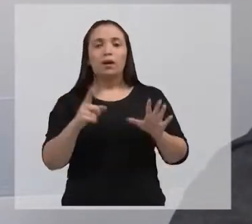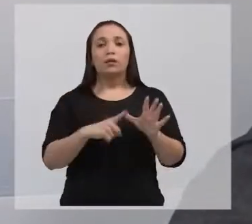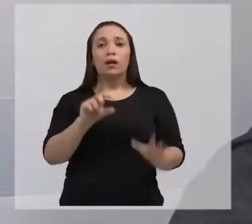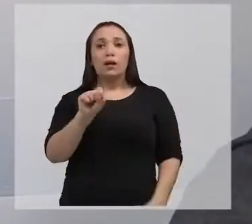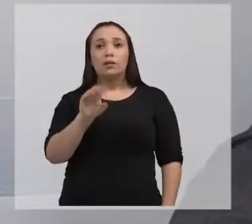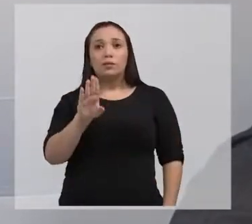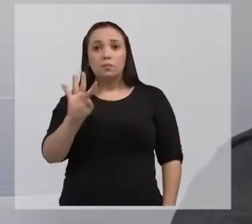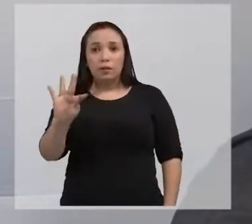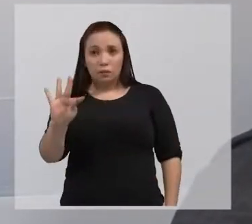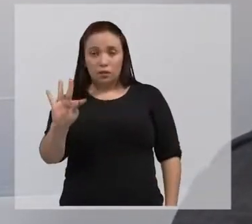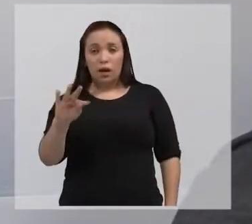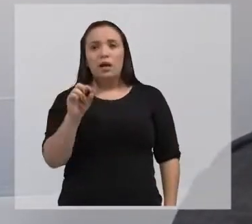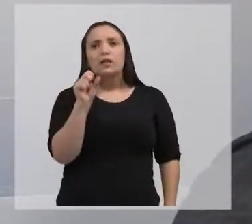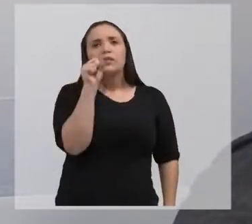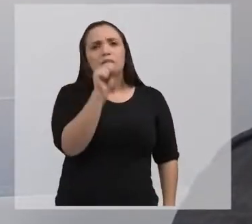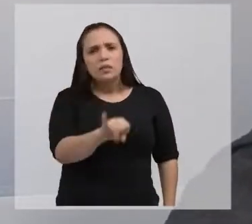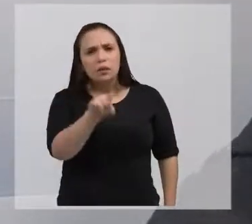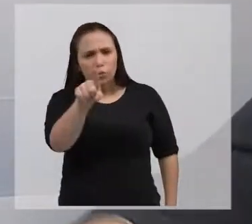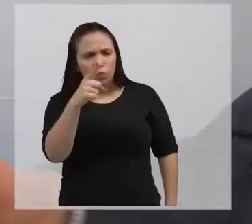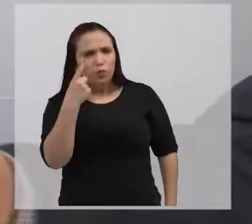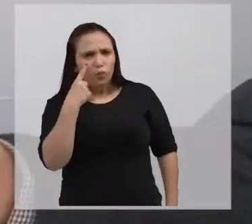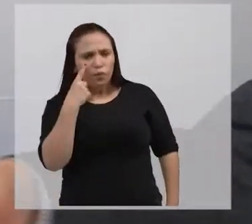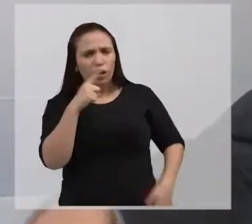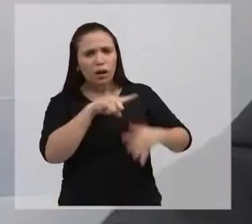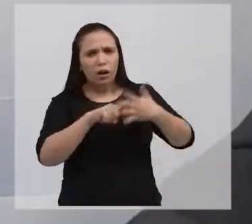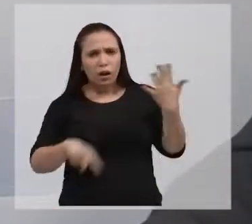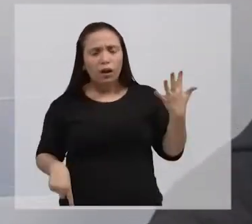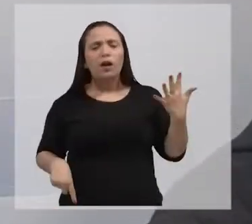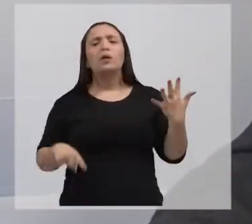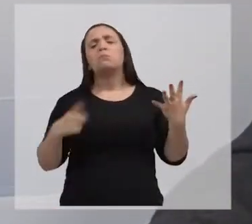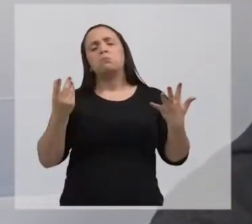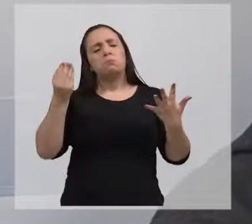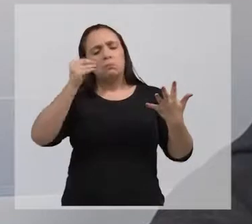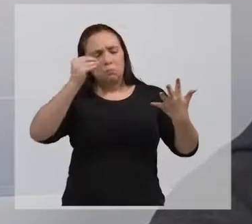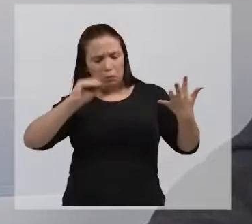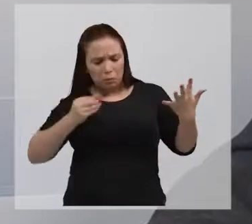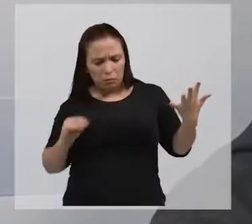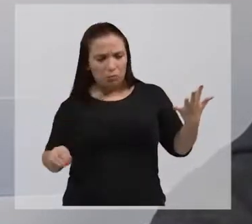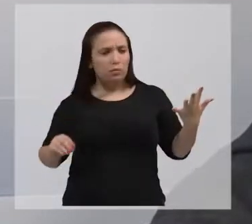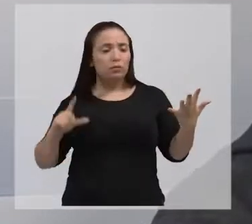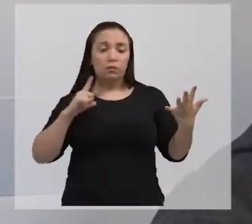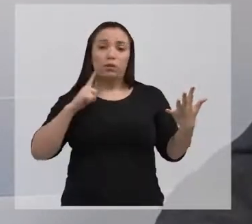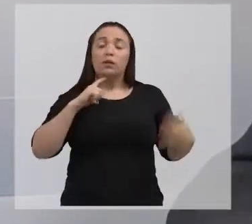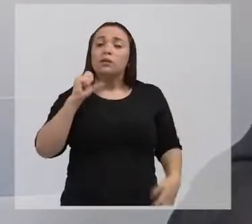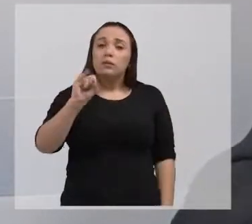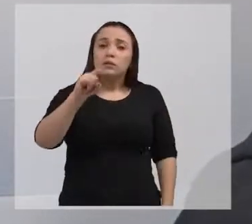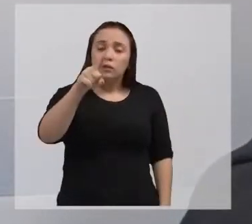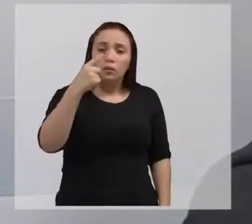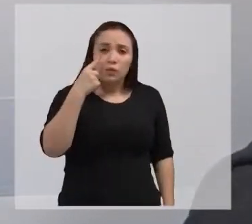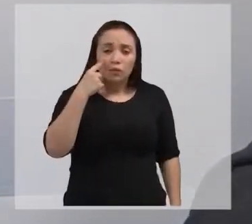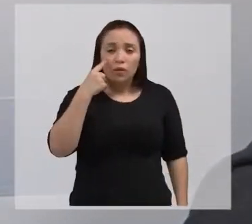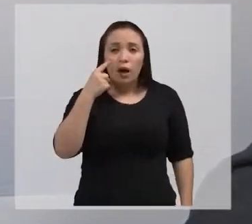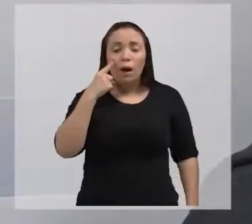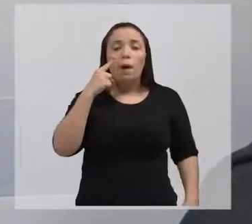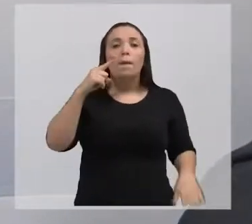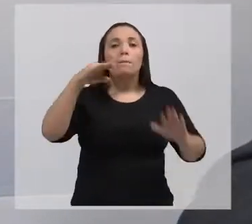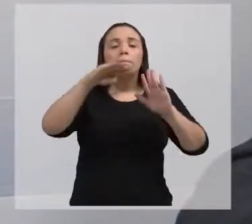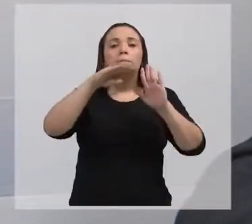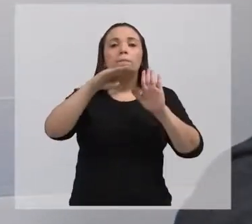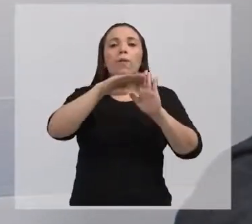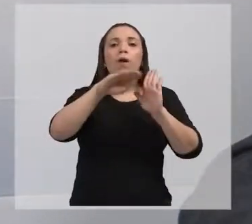SBT. Se você analisar, pode botar a Gazeta também, entre outras, se você analisar, a